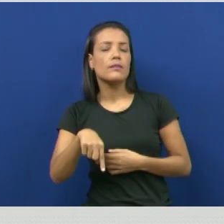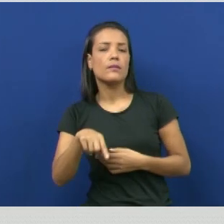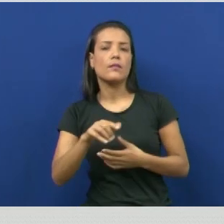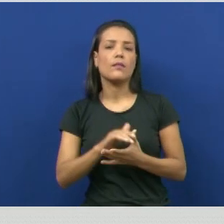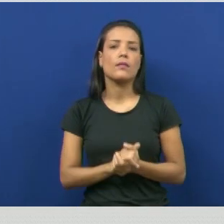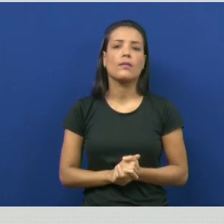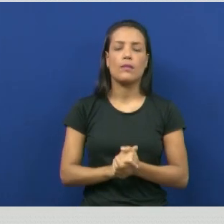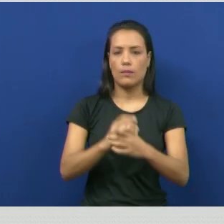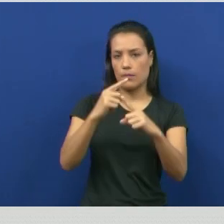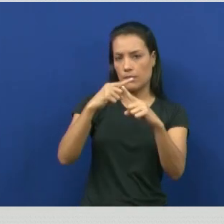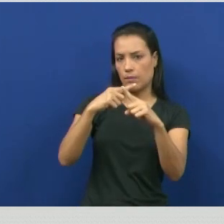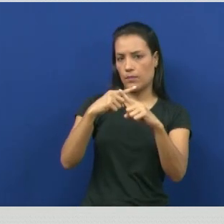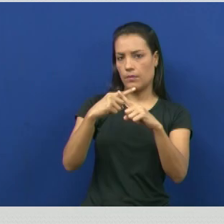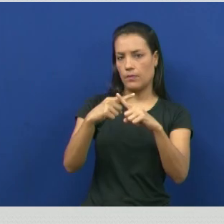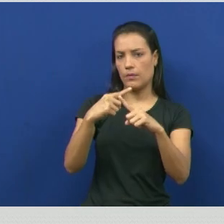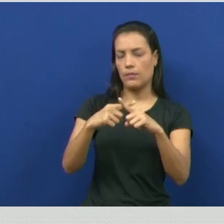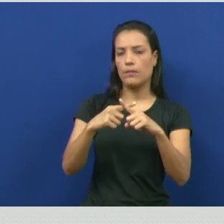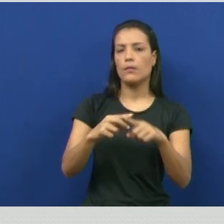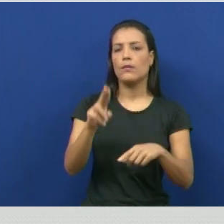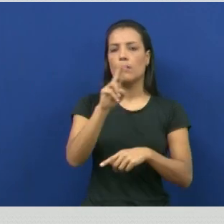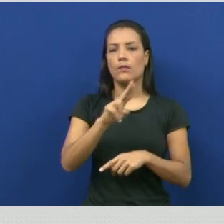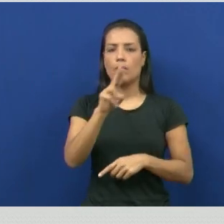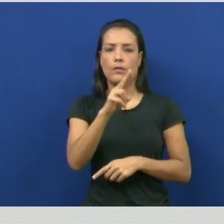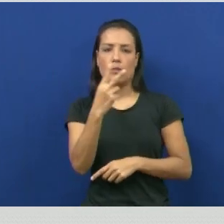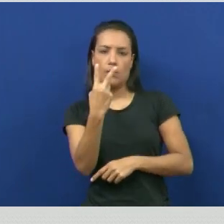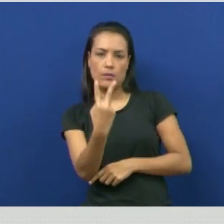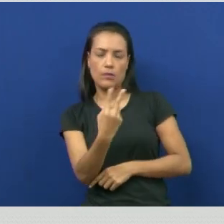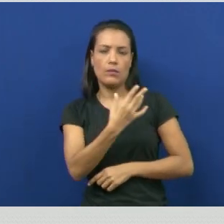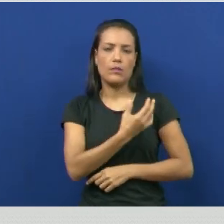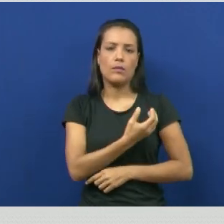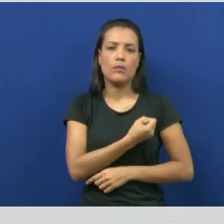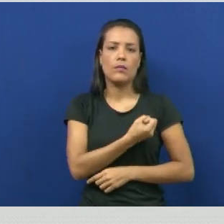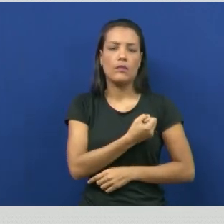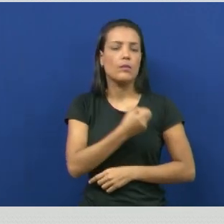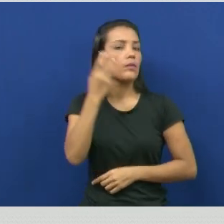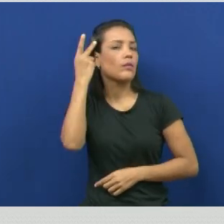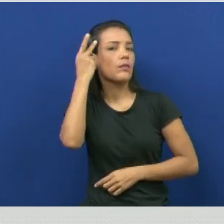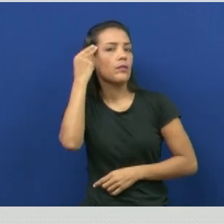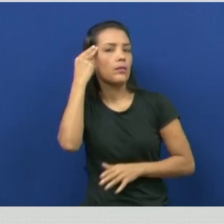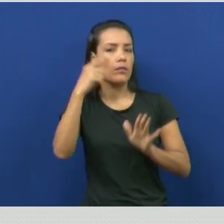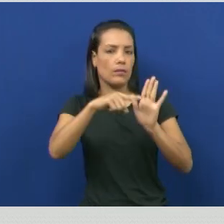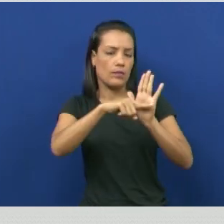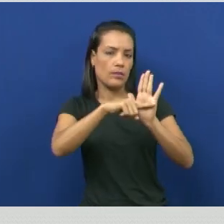a multiplicação de 2 números inteiros negativos